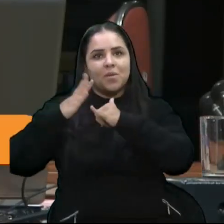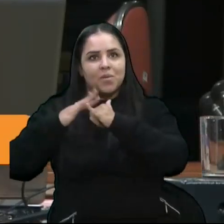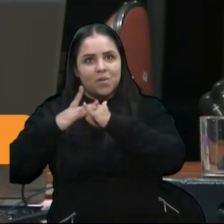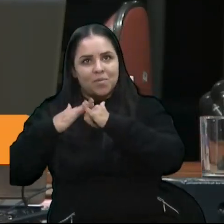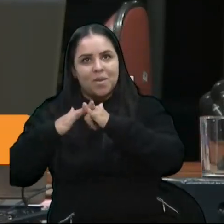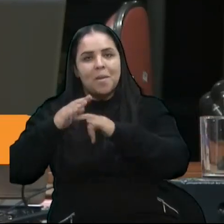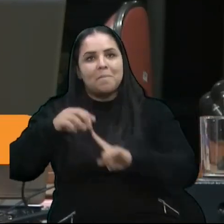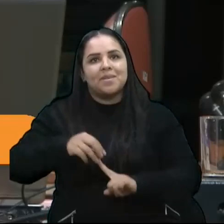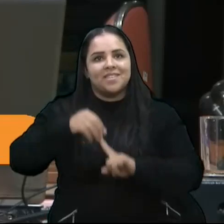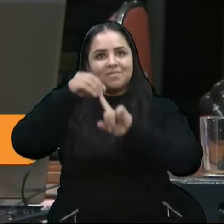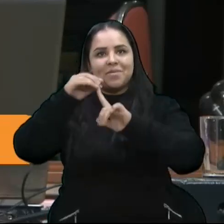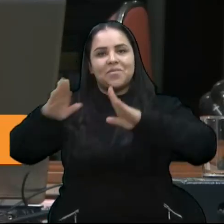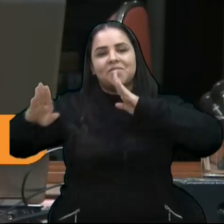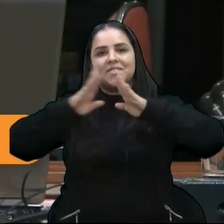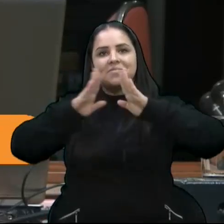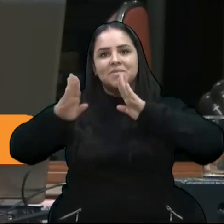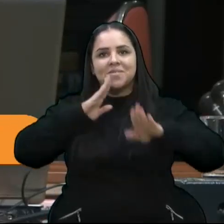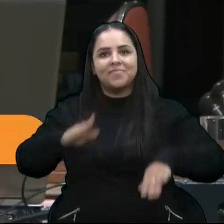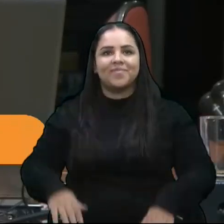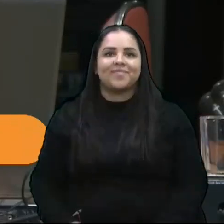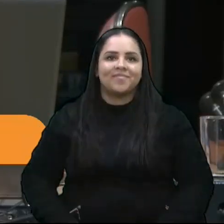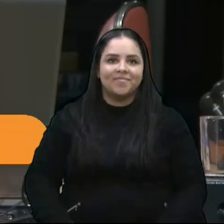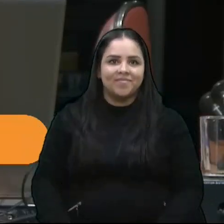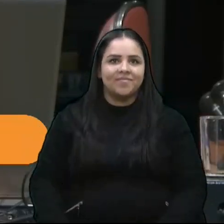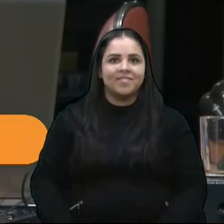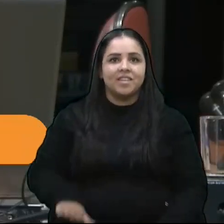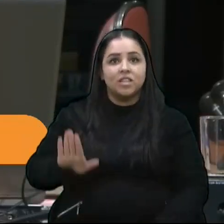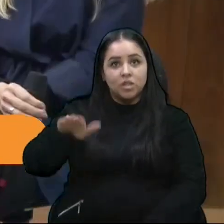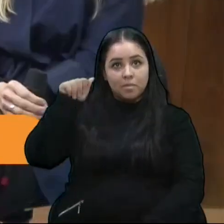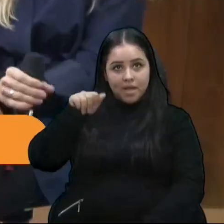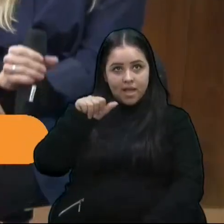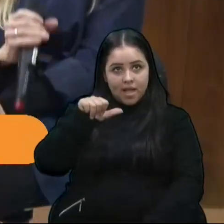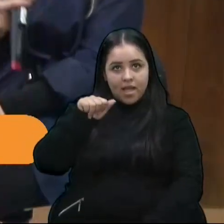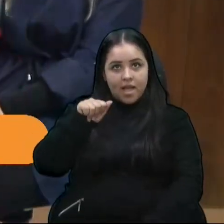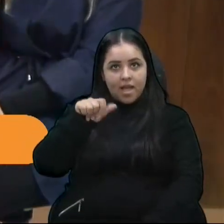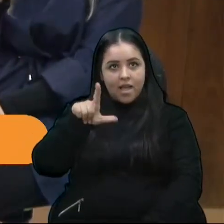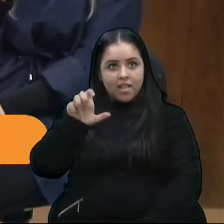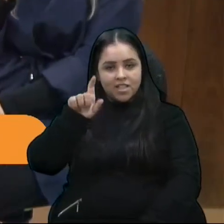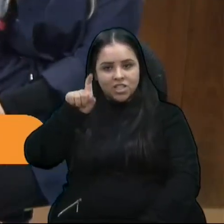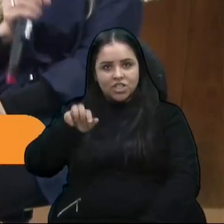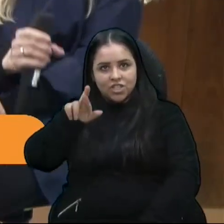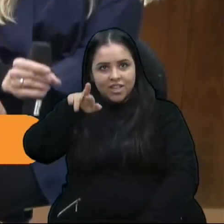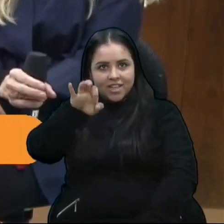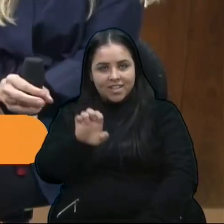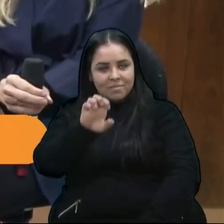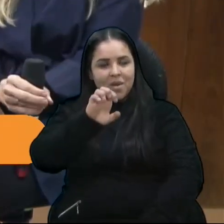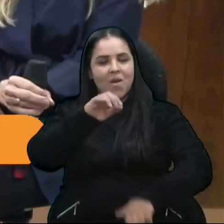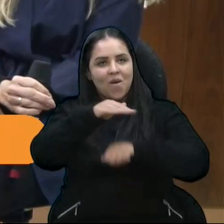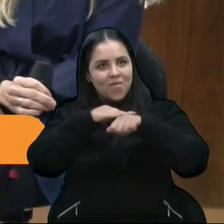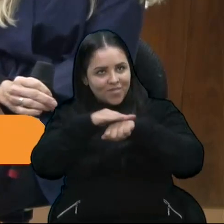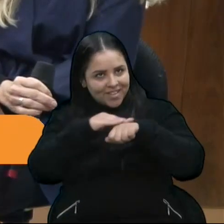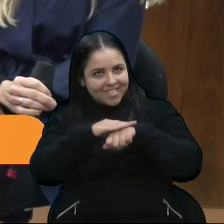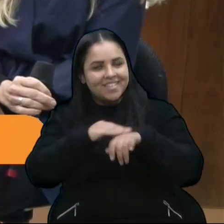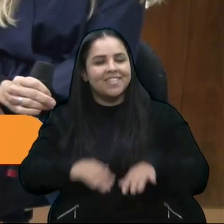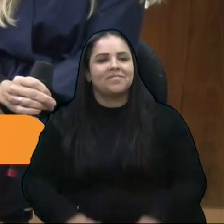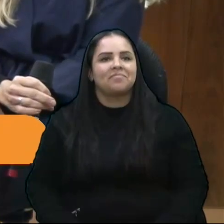Facebook. Ótimo. Vamos chamar o Alexandre, então, aqui para a nossa conversa, né, Vânia? Vamos sim. Alexandre, conta para a gente aí